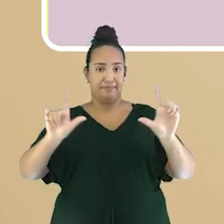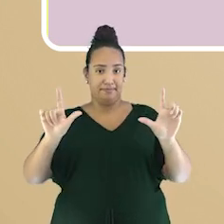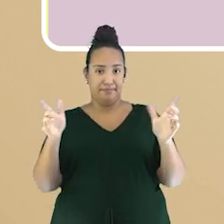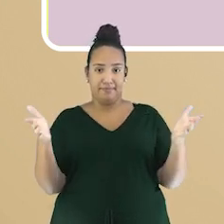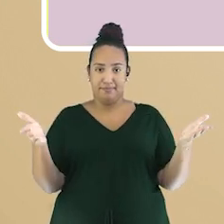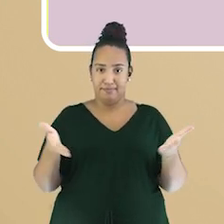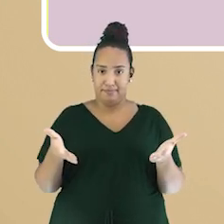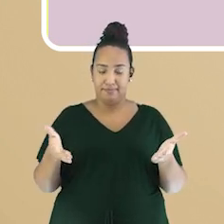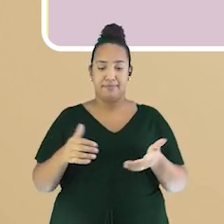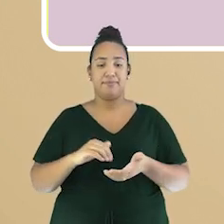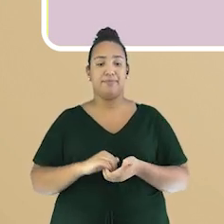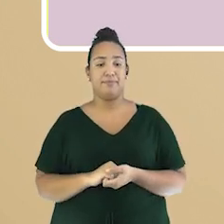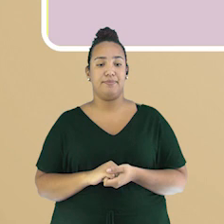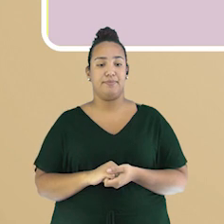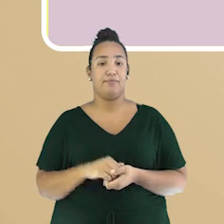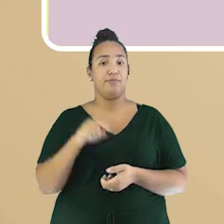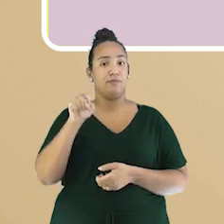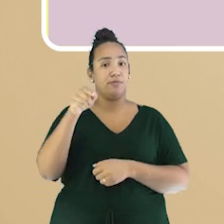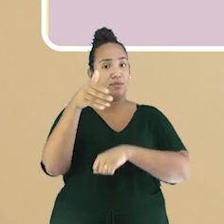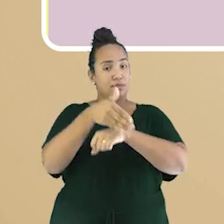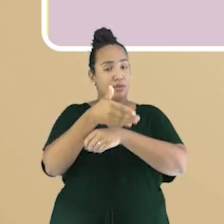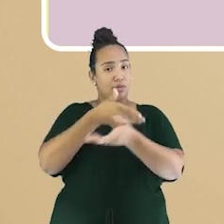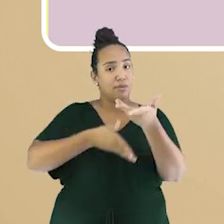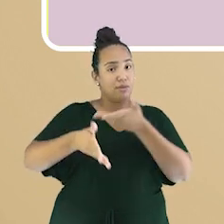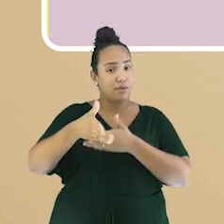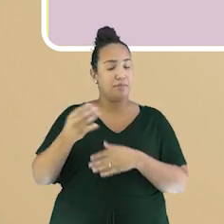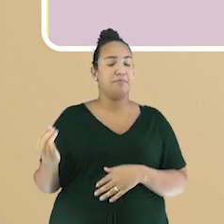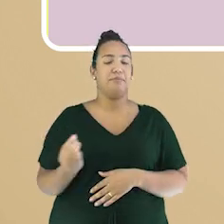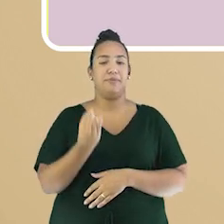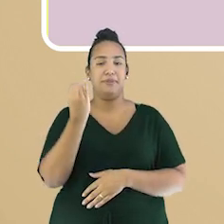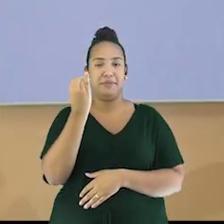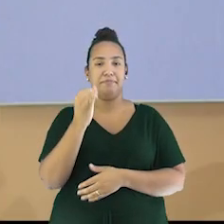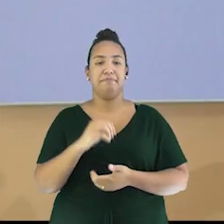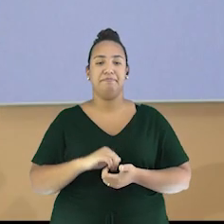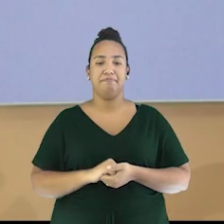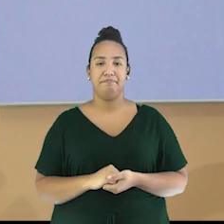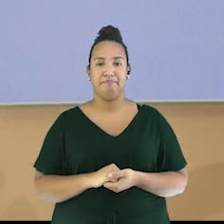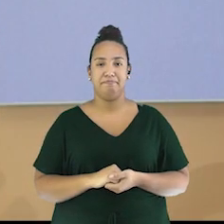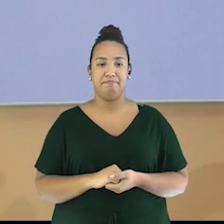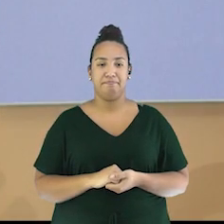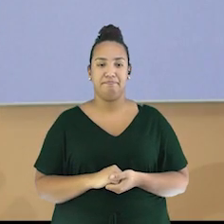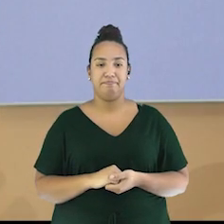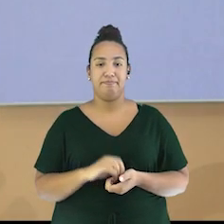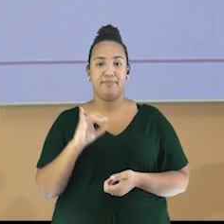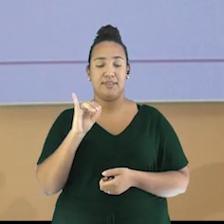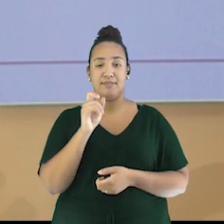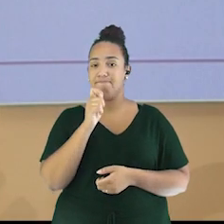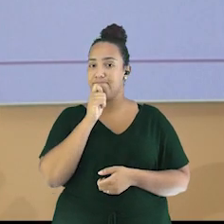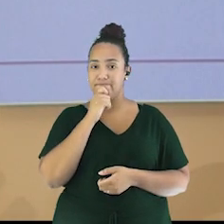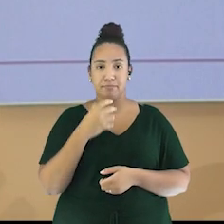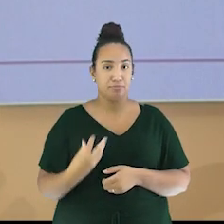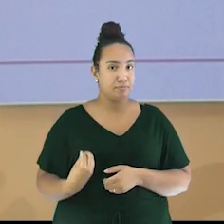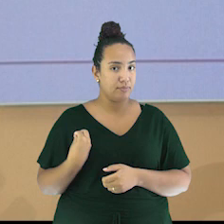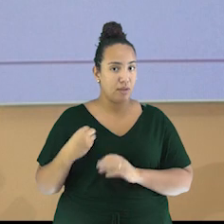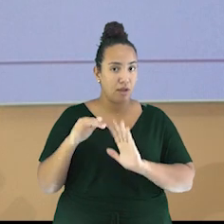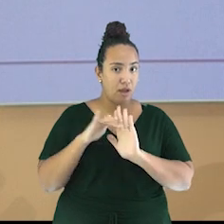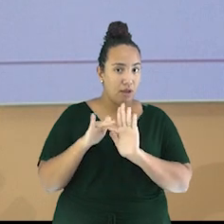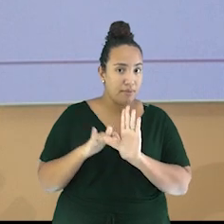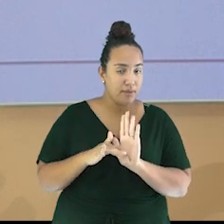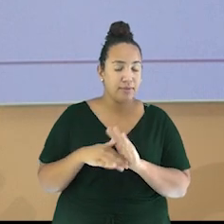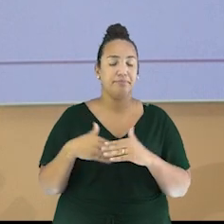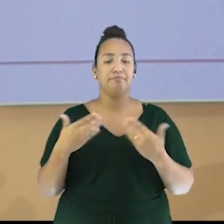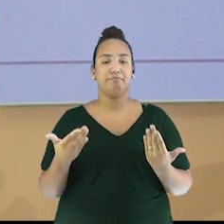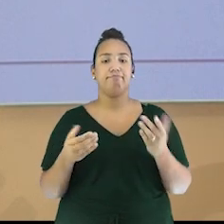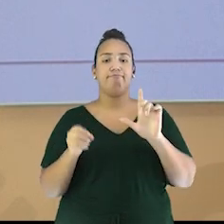sua tela. Sua participação é muito importante. Quem ainda não marcou sua presença, aponte